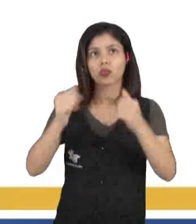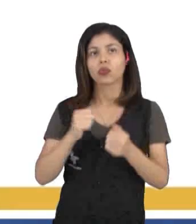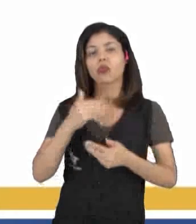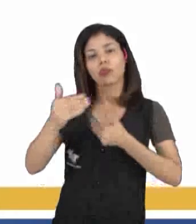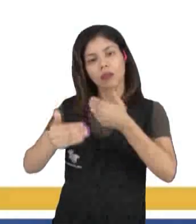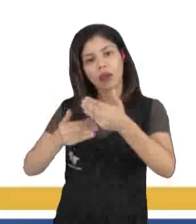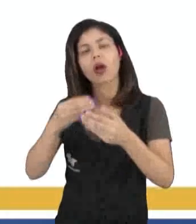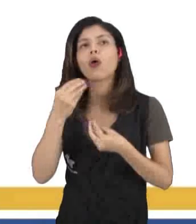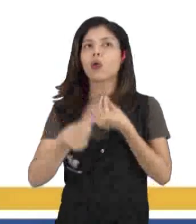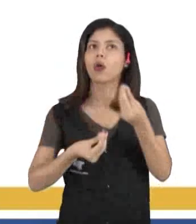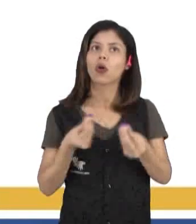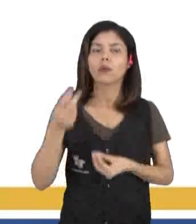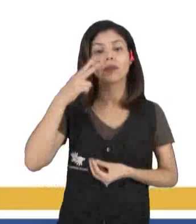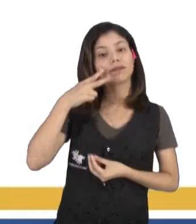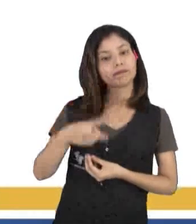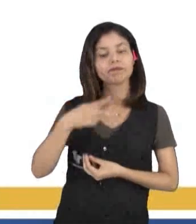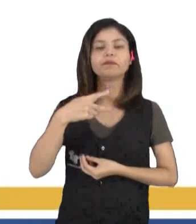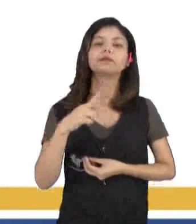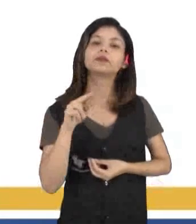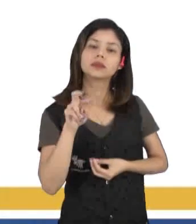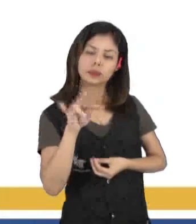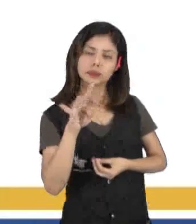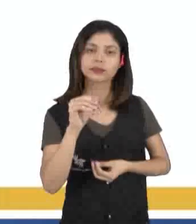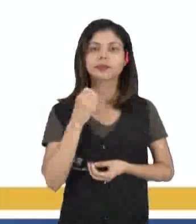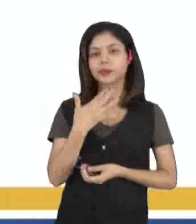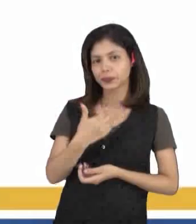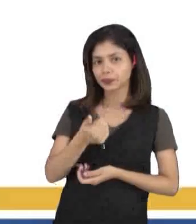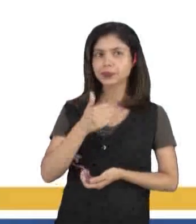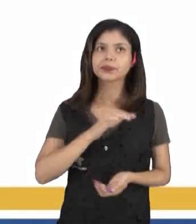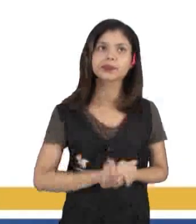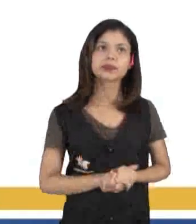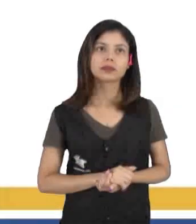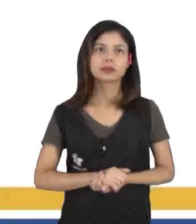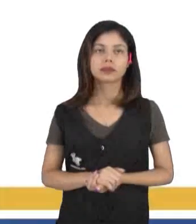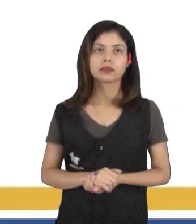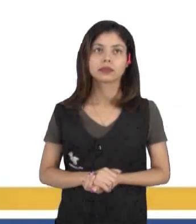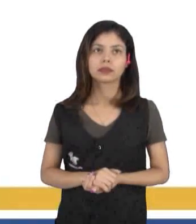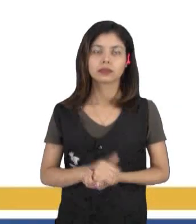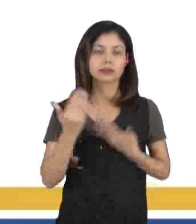tudo ocorreu como estava previsto, tá bom?